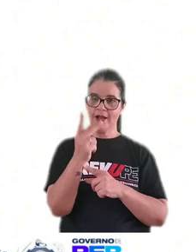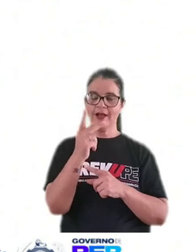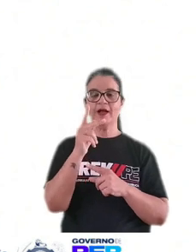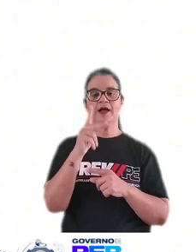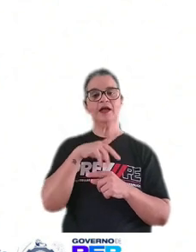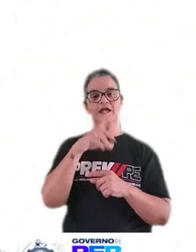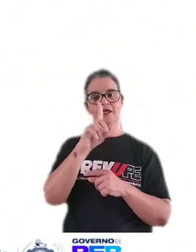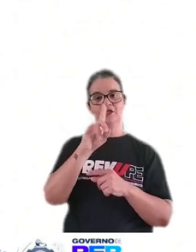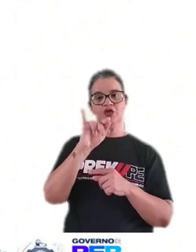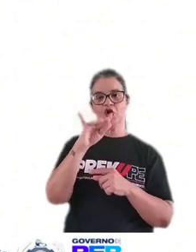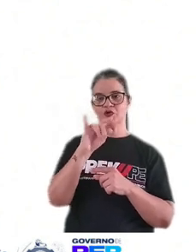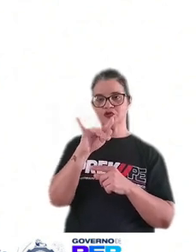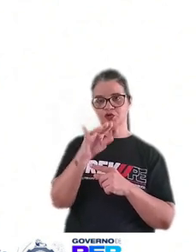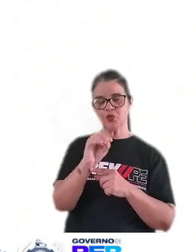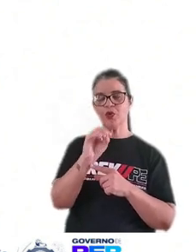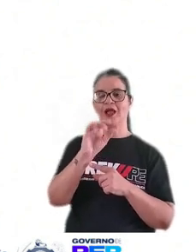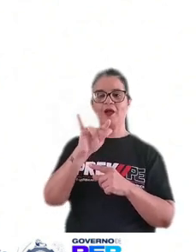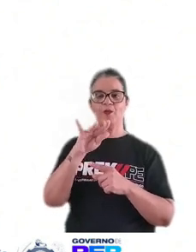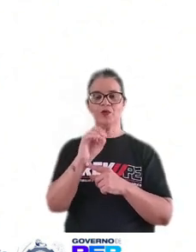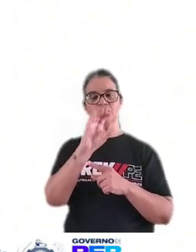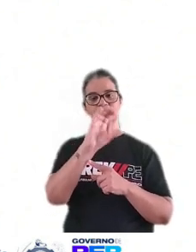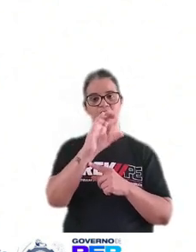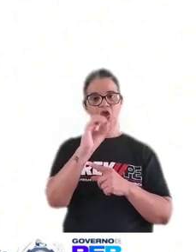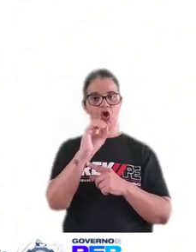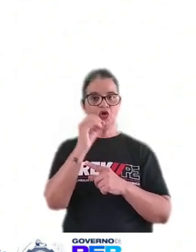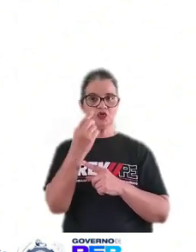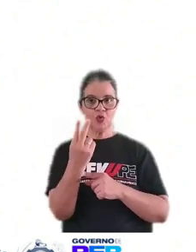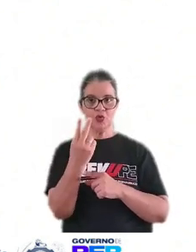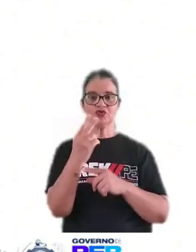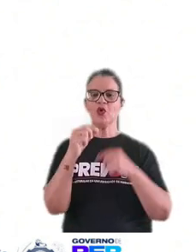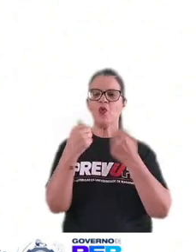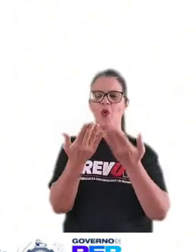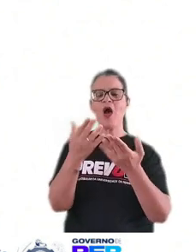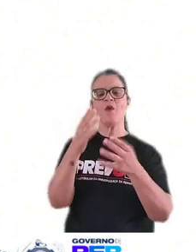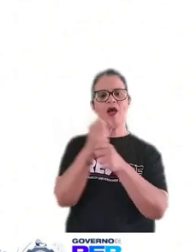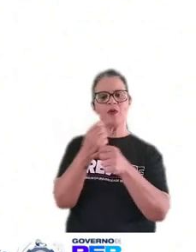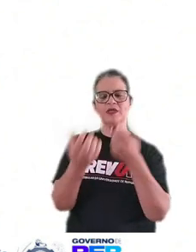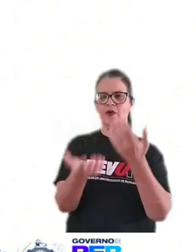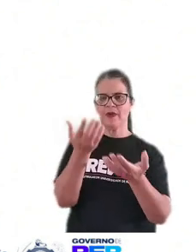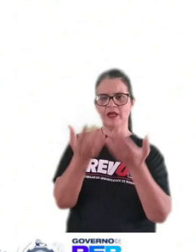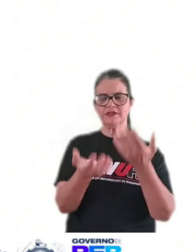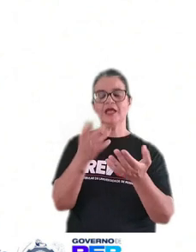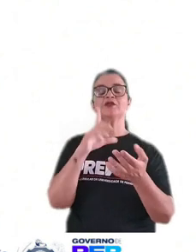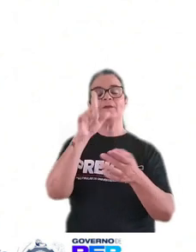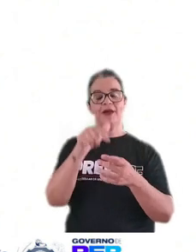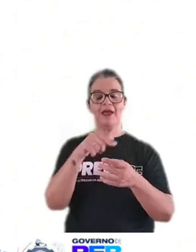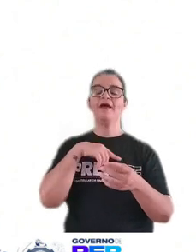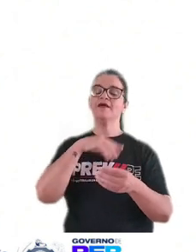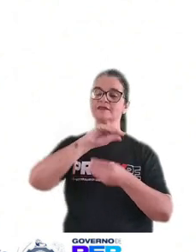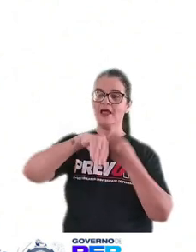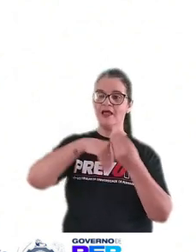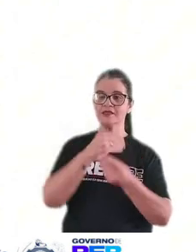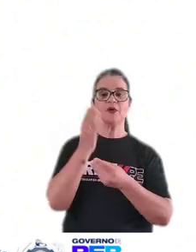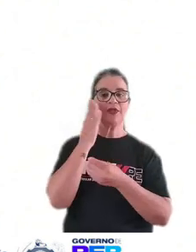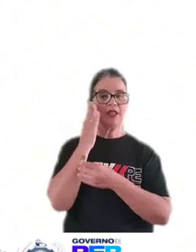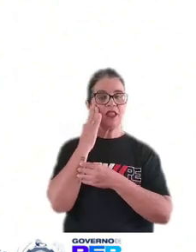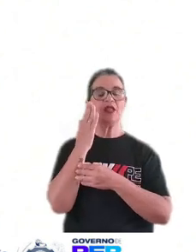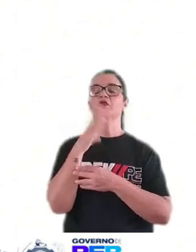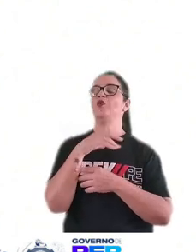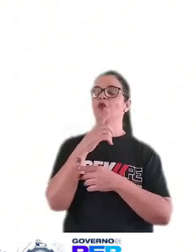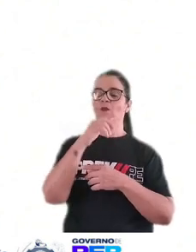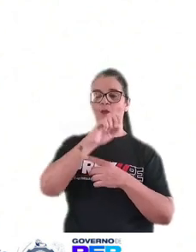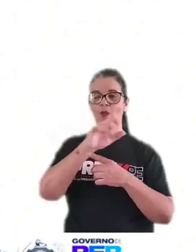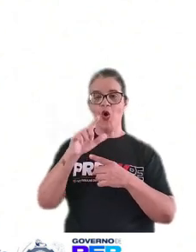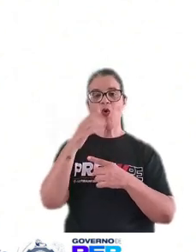C2H5OH e dióxido de carbono CO2 qual é a equação balenciada para essa reação